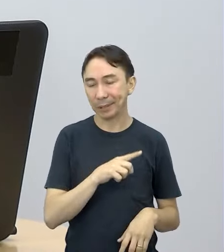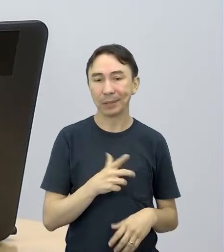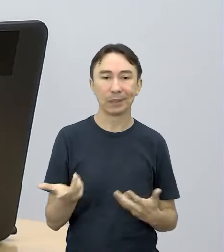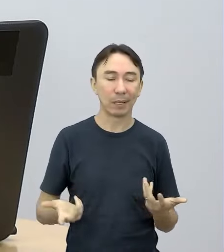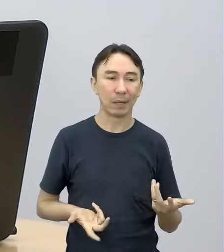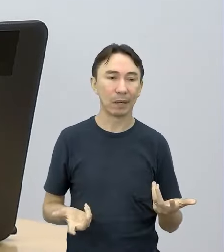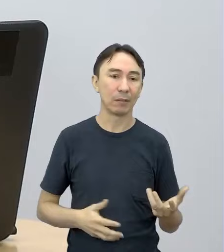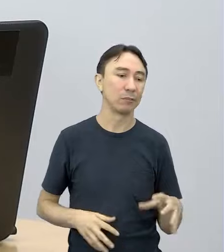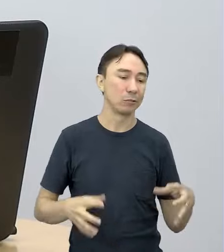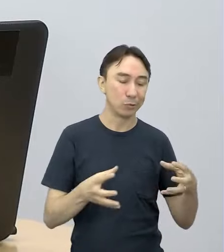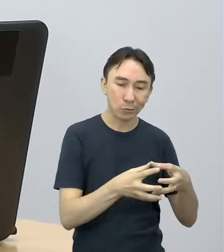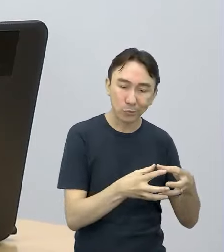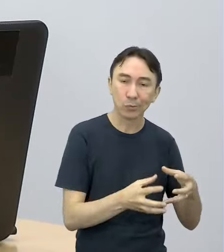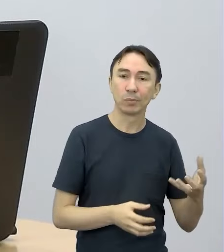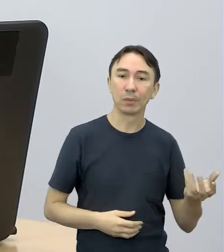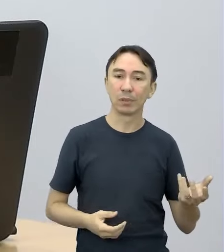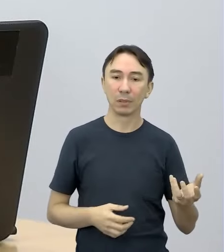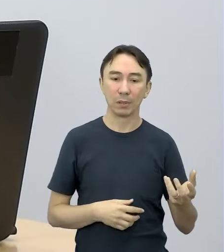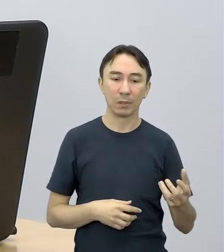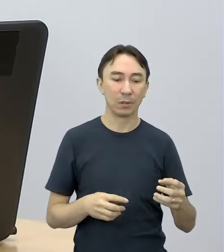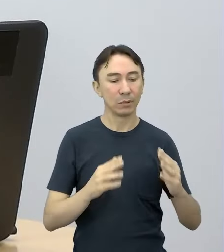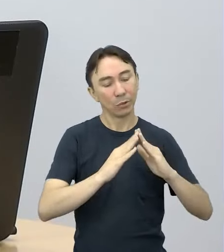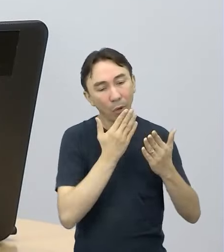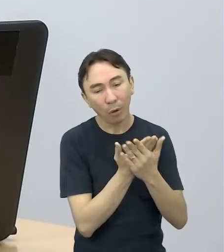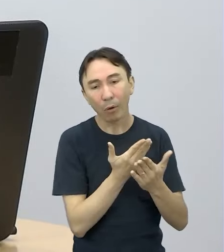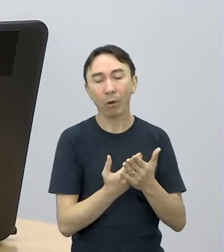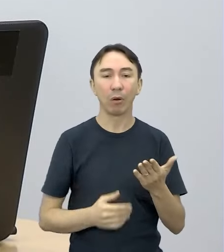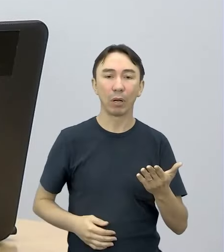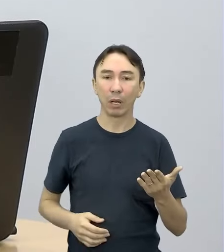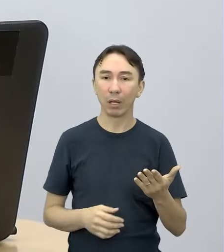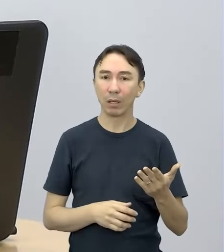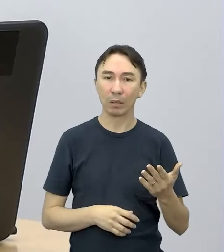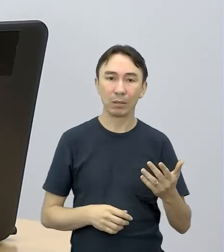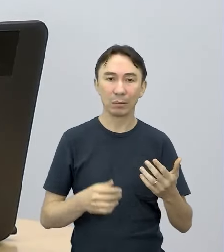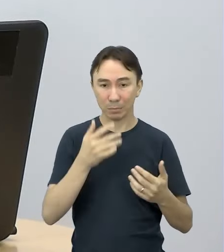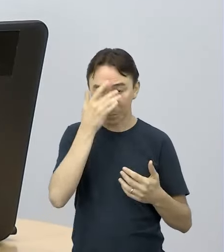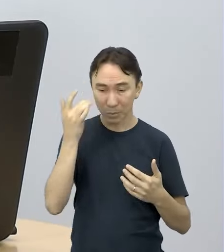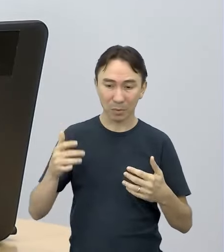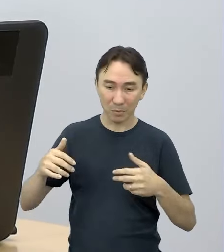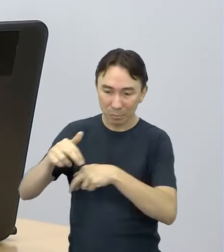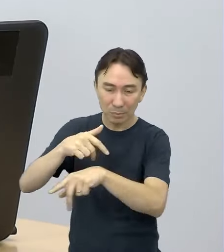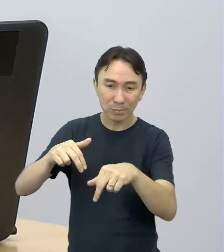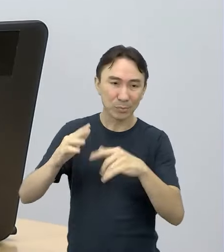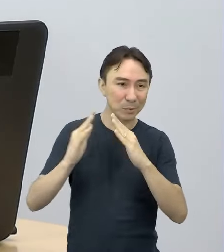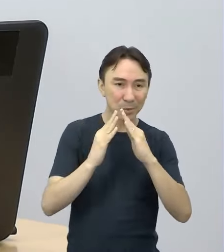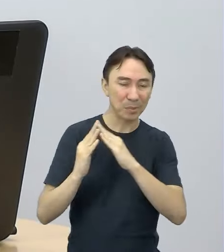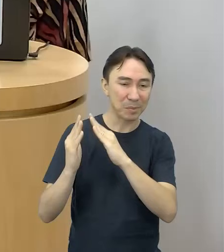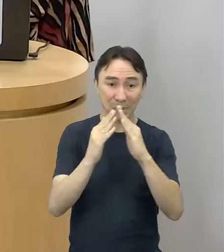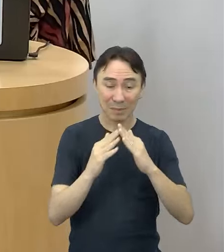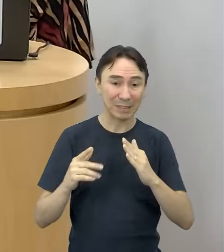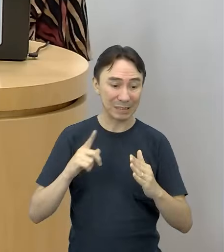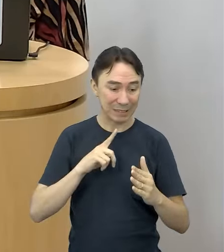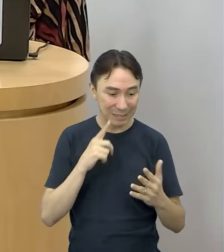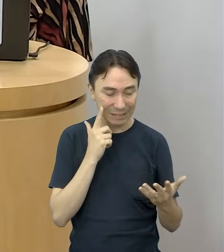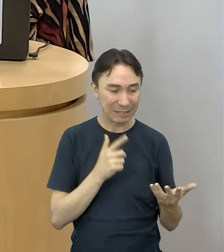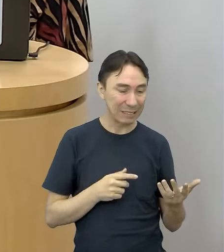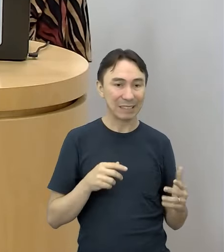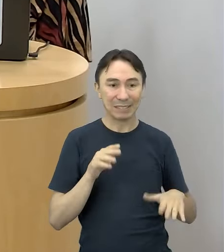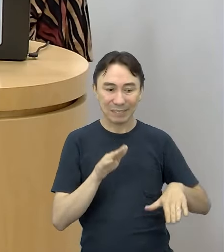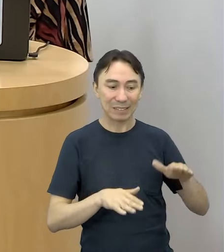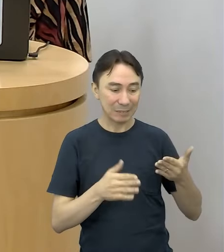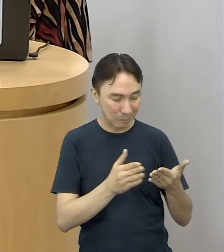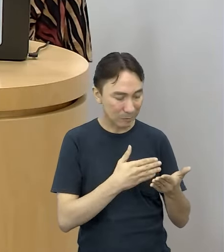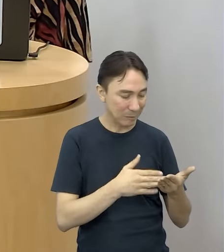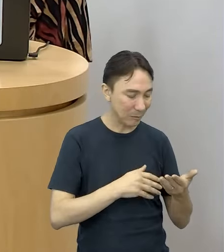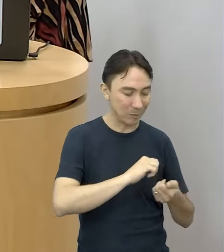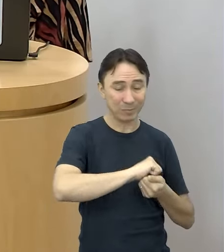né? Na própria escola, na comunidade, tudo Exato, isso. Às vezes no material está proposto uma roda de conversa, mas às vezes você detecta ali que a